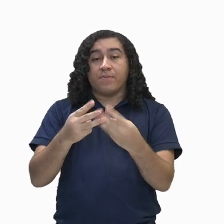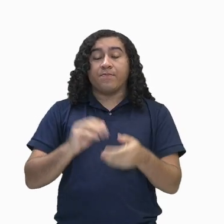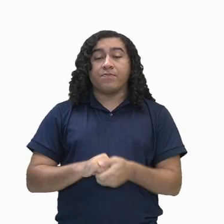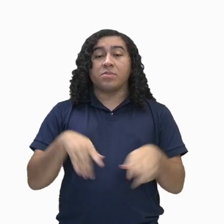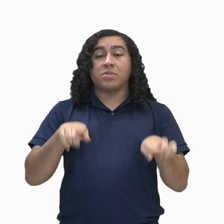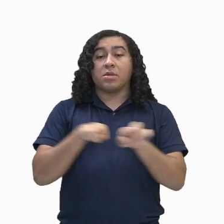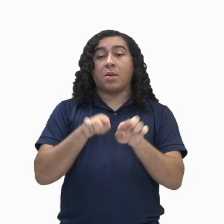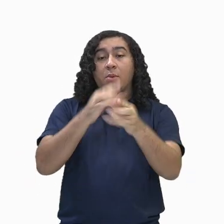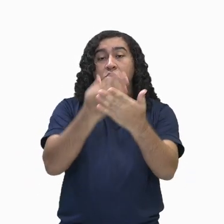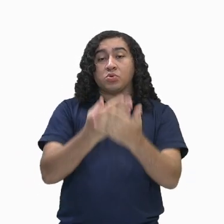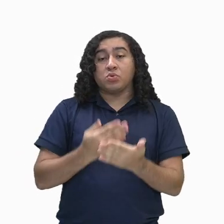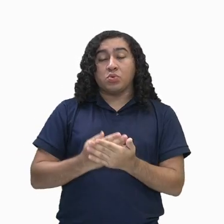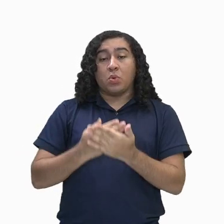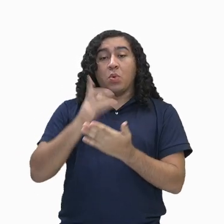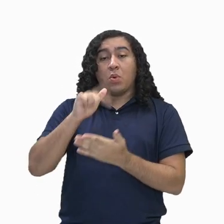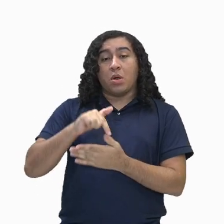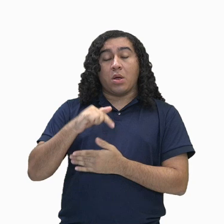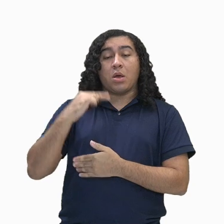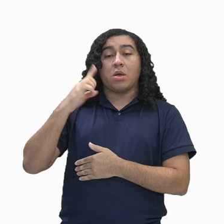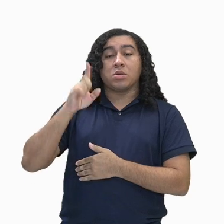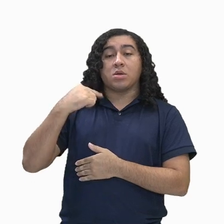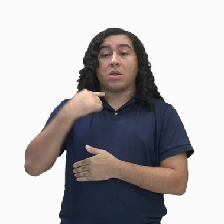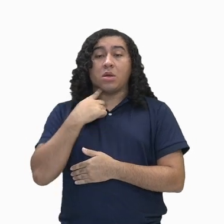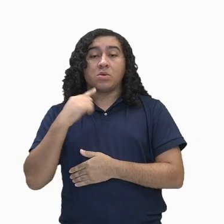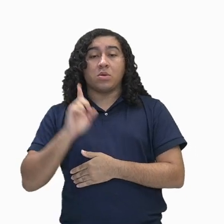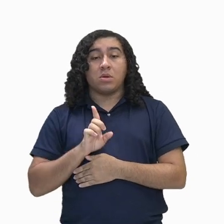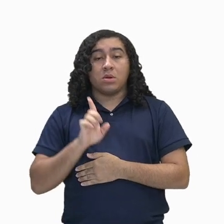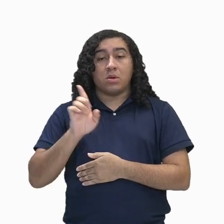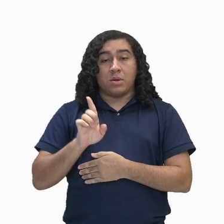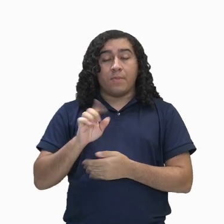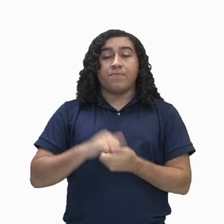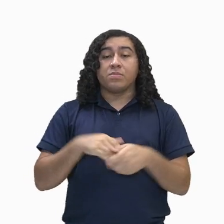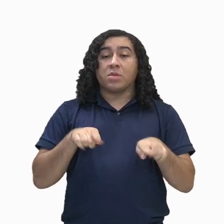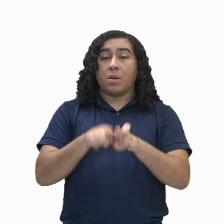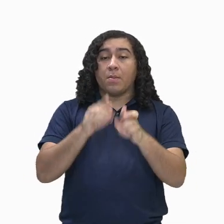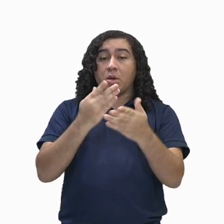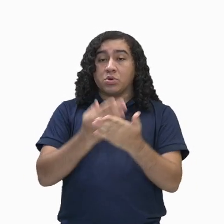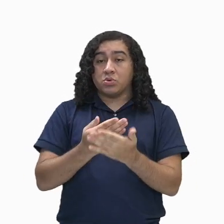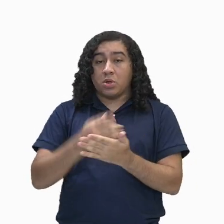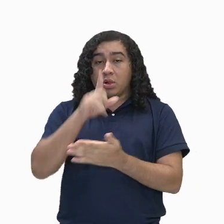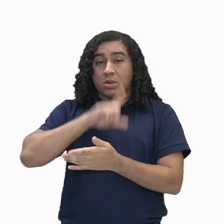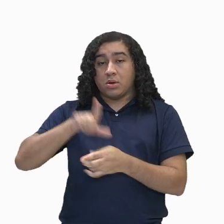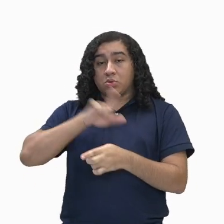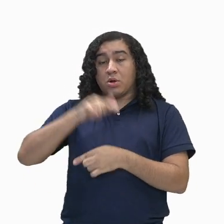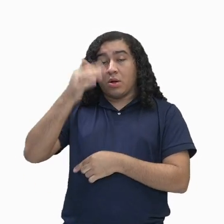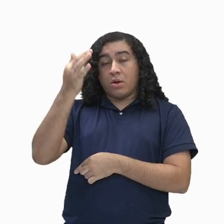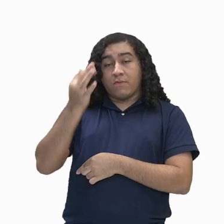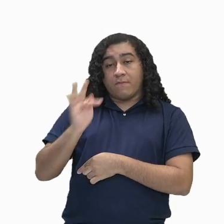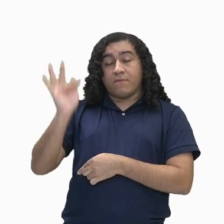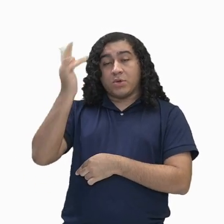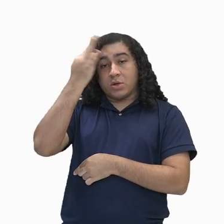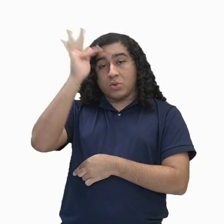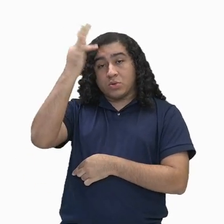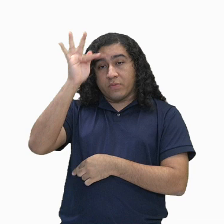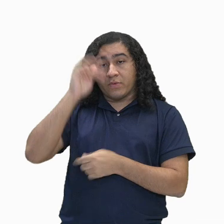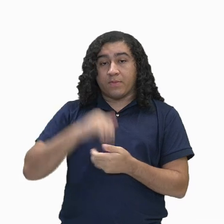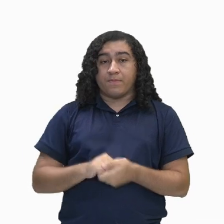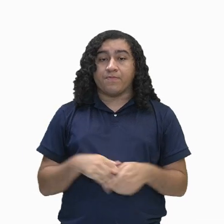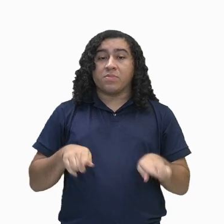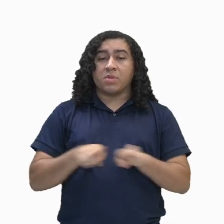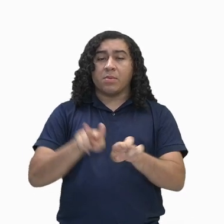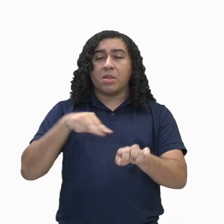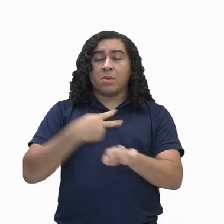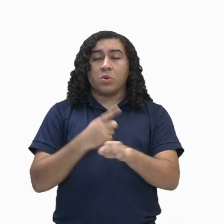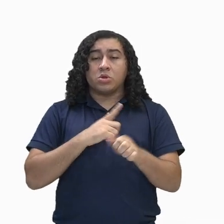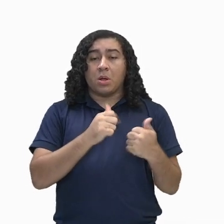neocantismo na Universidade de Hamburgo, lá na Alemanha. Lecionou em Berlim, em Hamburgo, e após